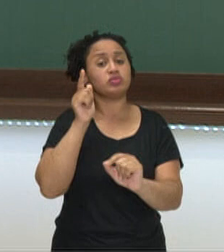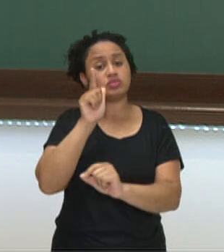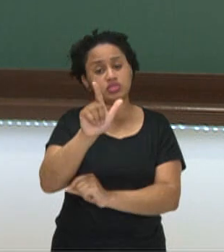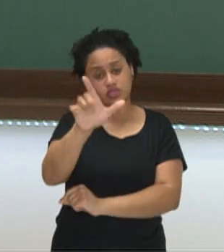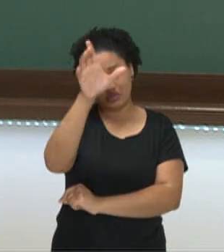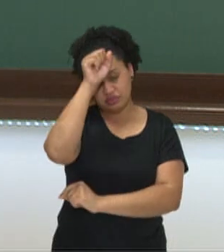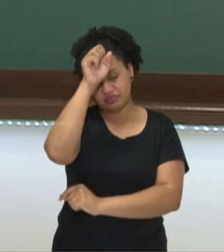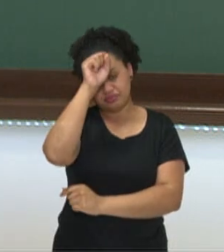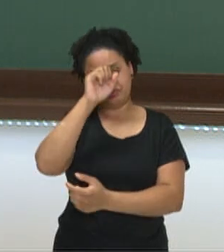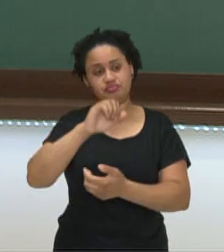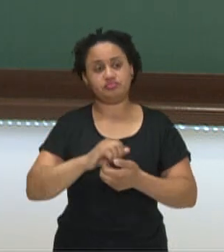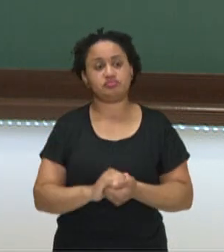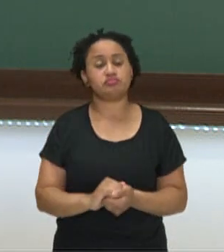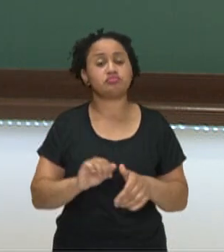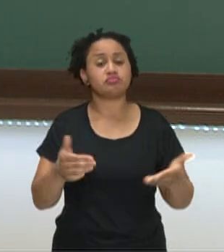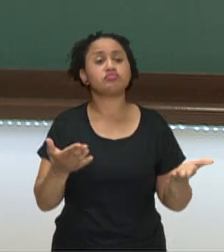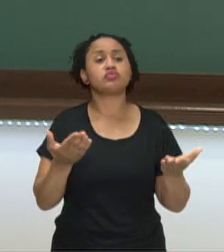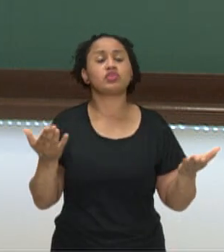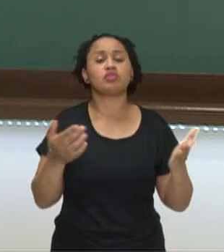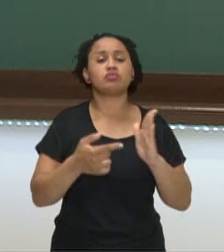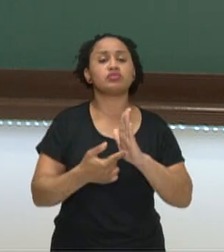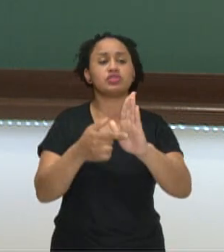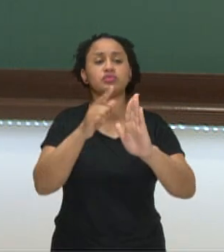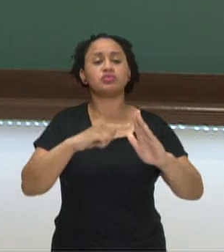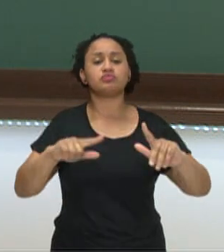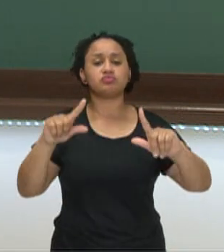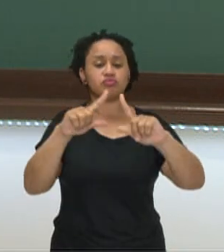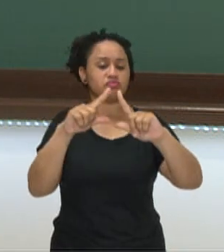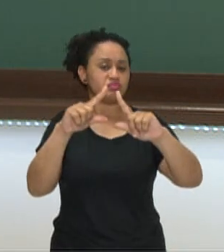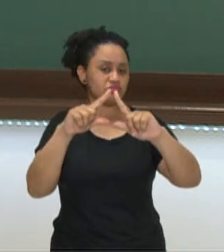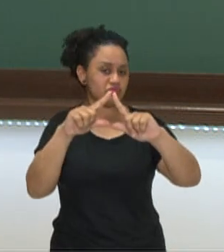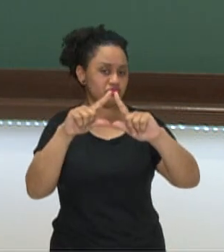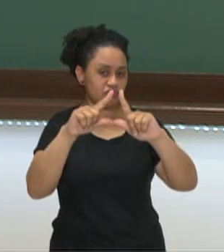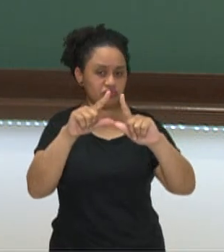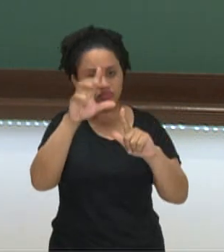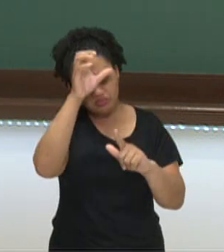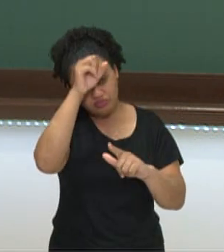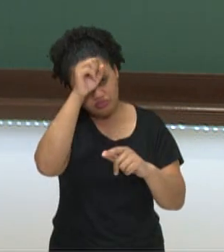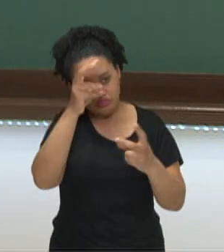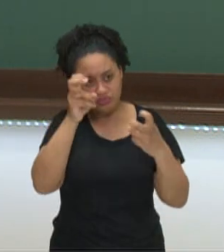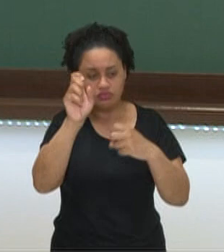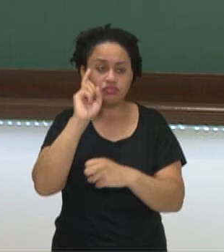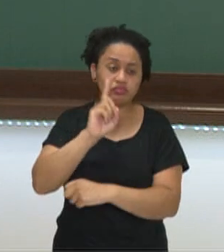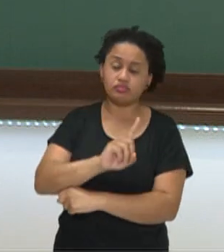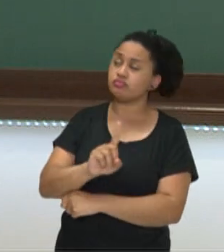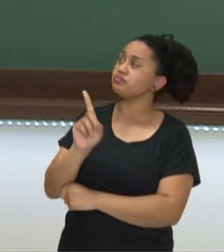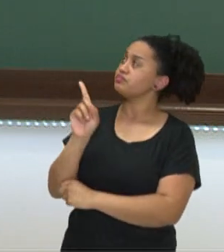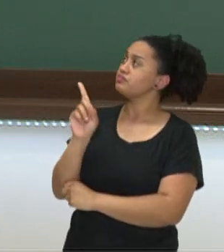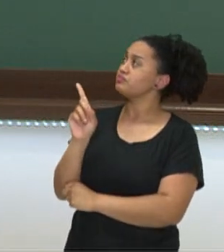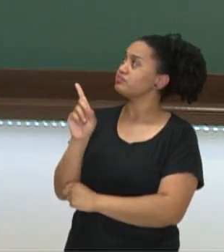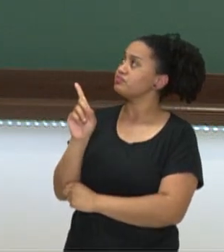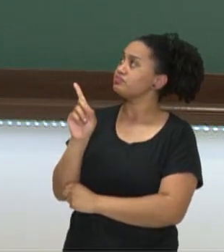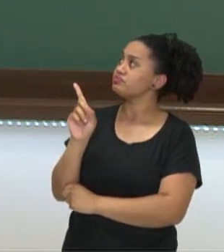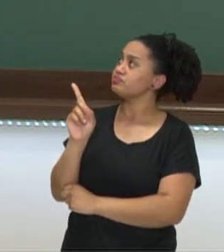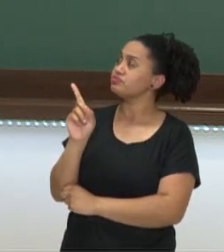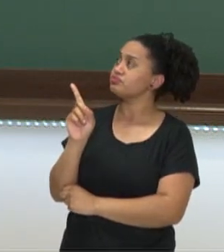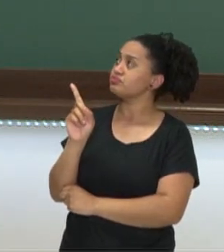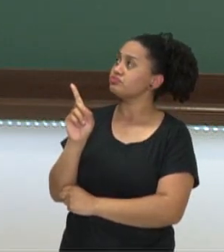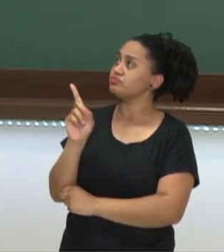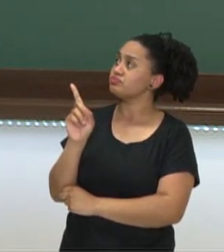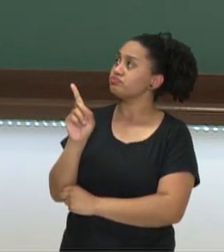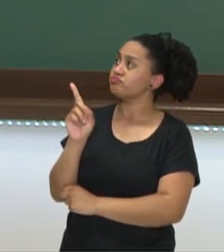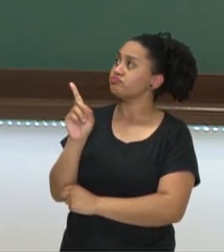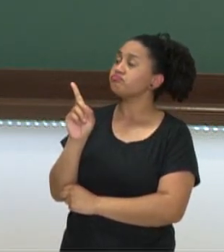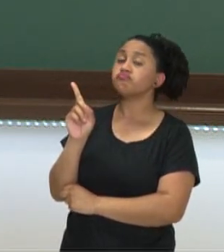aprender. Então eu trago aqui para vocês a pirâmide da aprendizagem, né? Essa pirâmide foi feita pela National Training